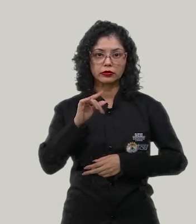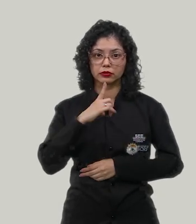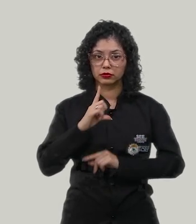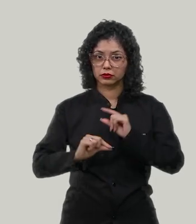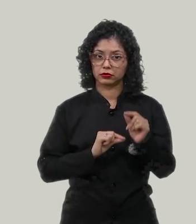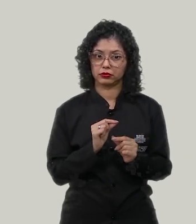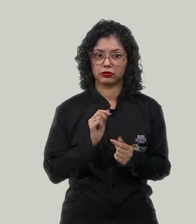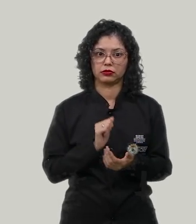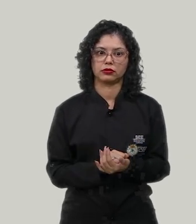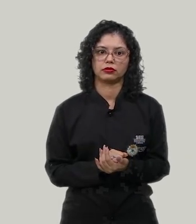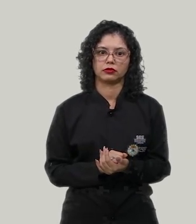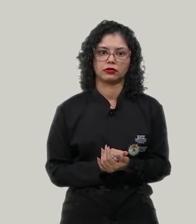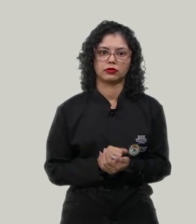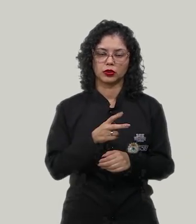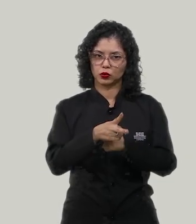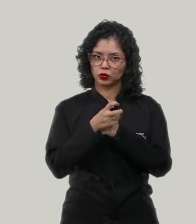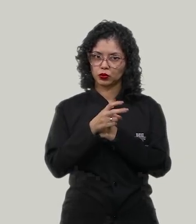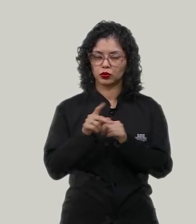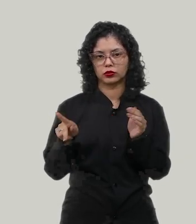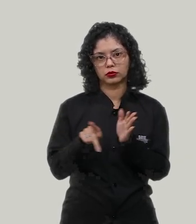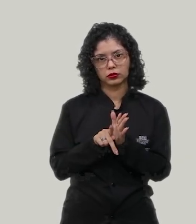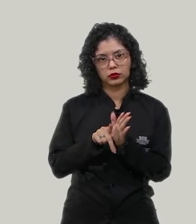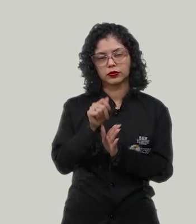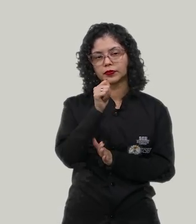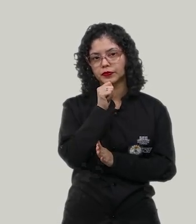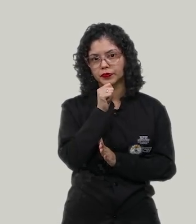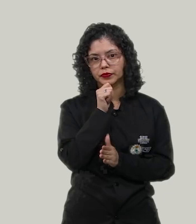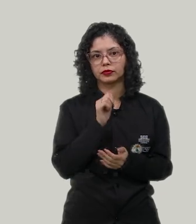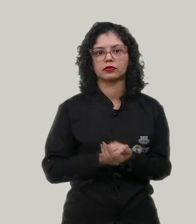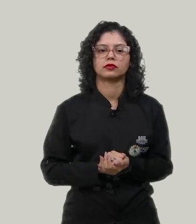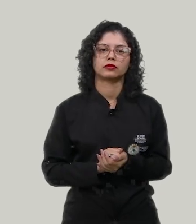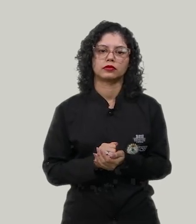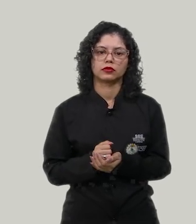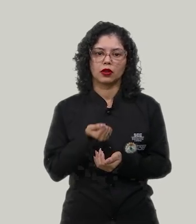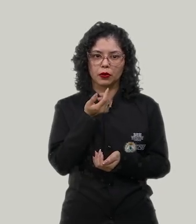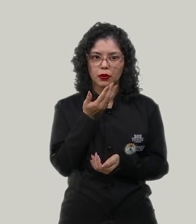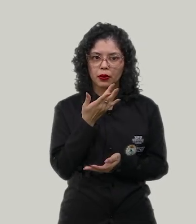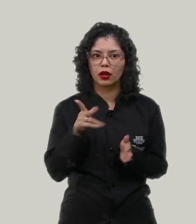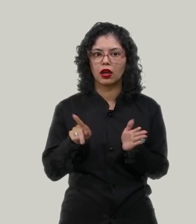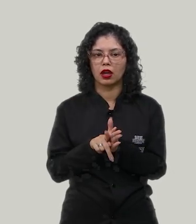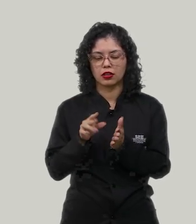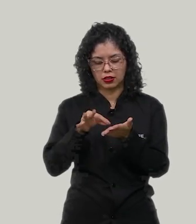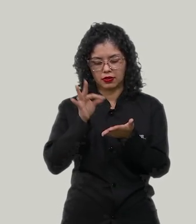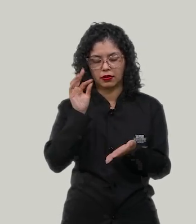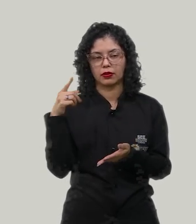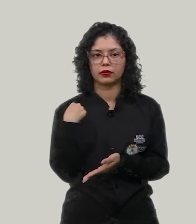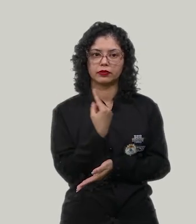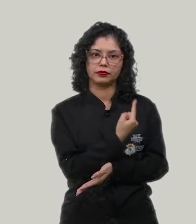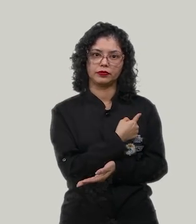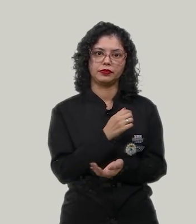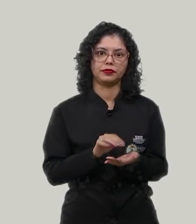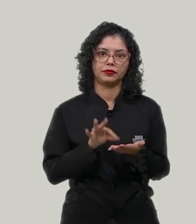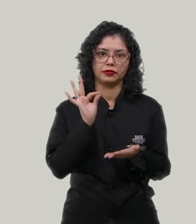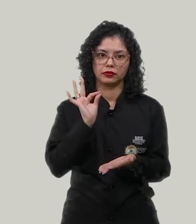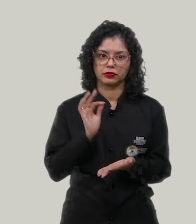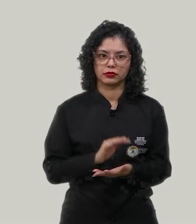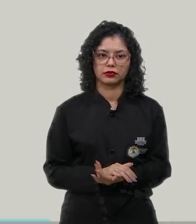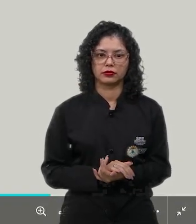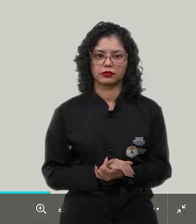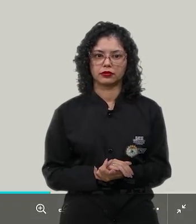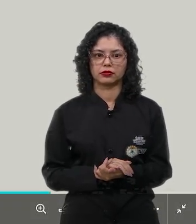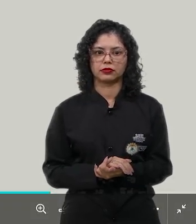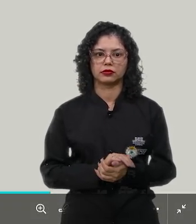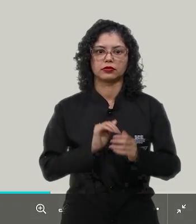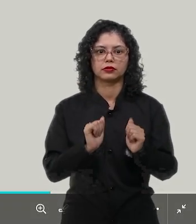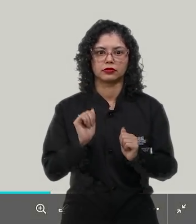fazer essa extração ali, né, dos grãos de café, formando ali o nosso café, gente. Então a